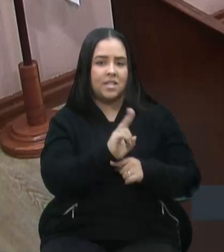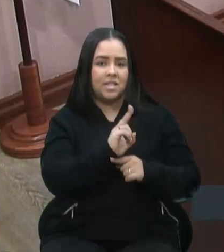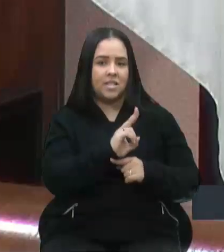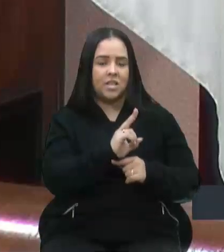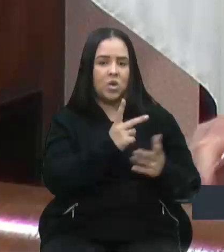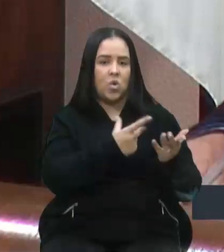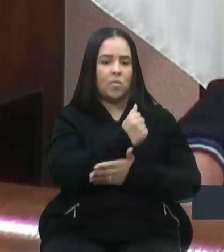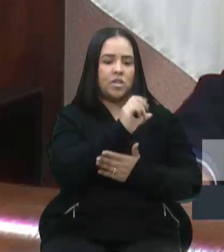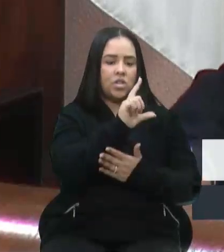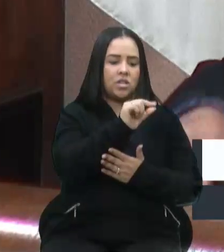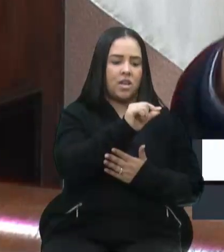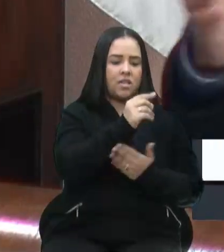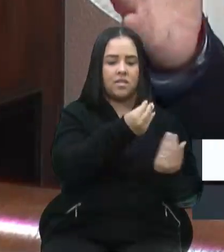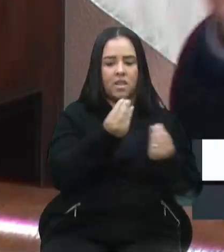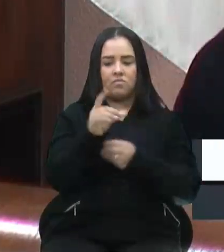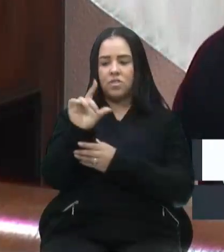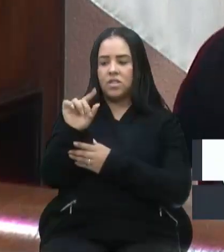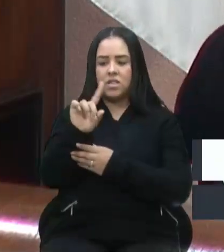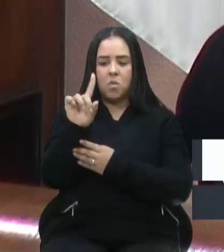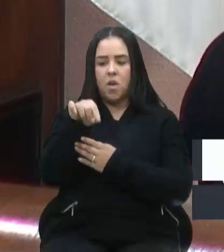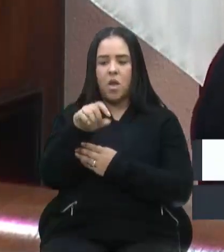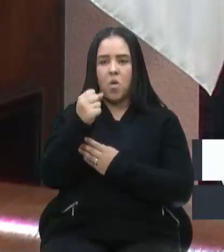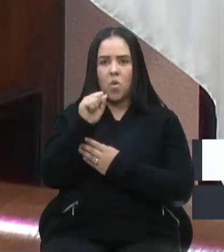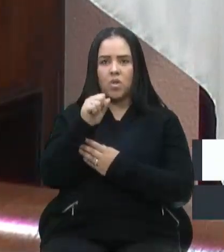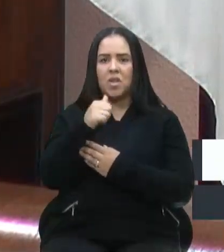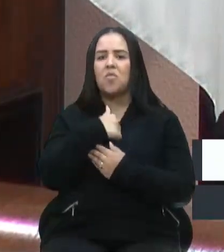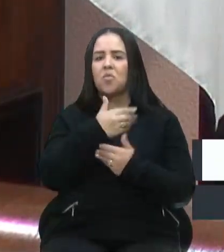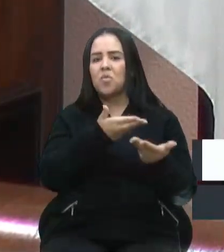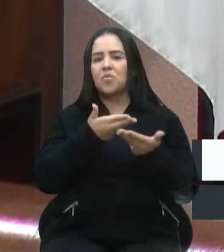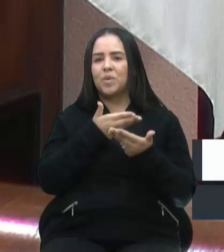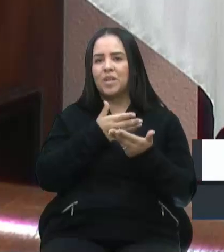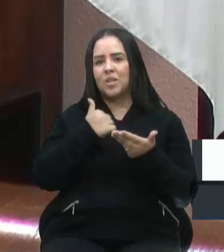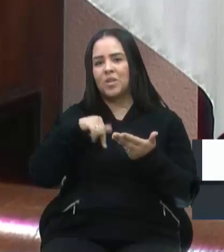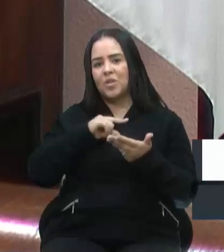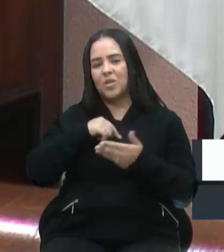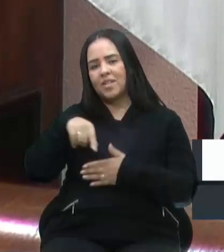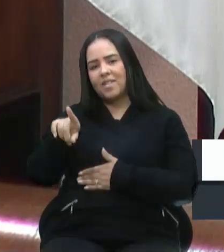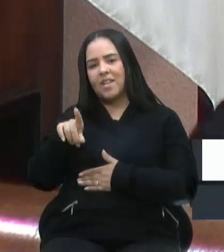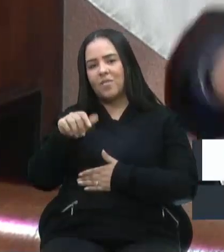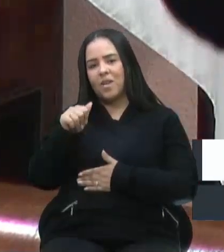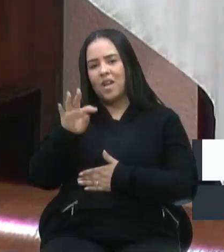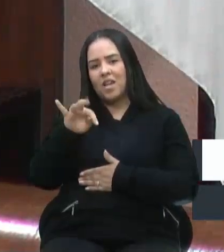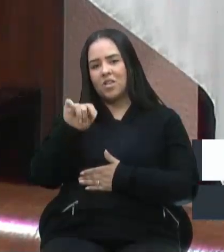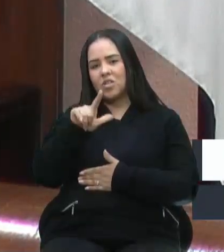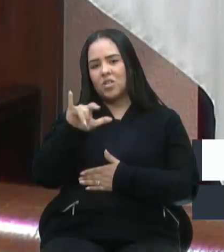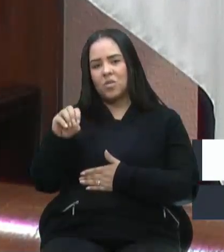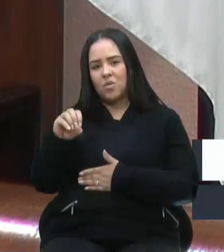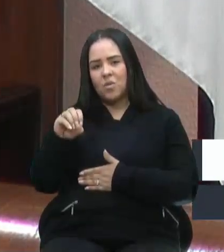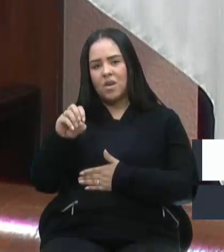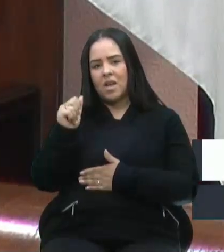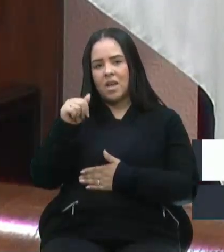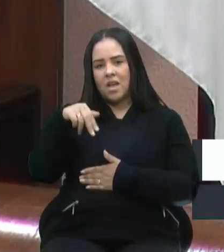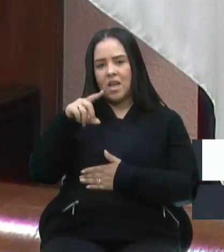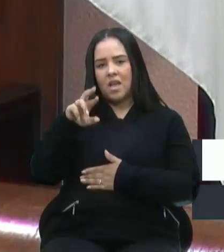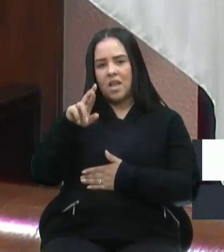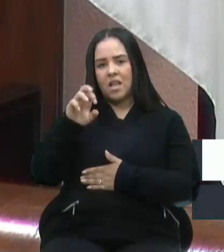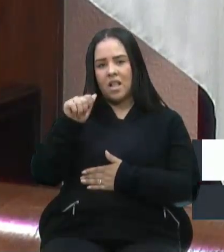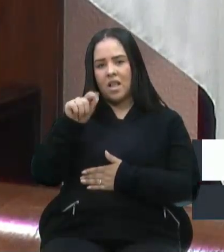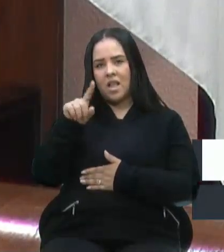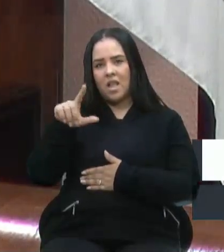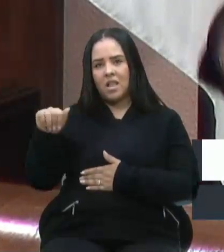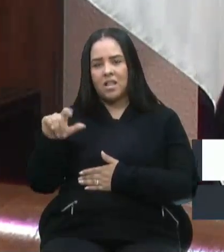não de 8, né? Mas eu quero lhe convidar também para um passeio. Nós irmos até a Tílio Andreassa, ali perto do Ecoparque, e na outra rua, que é aqui na